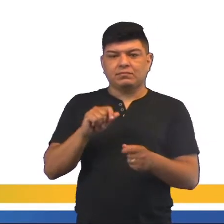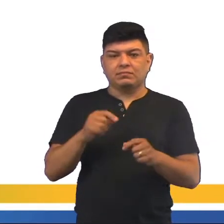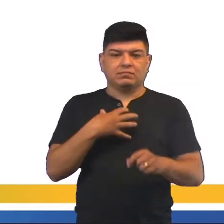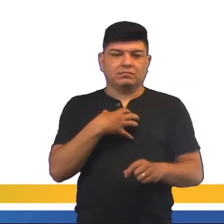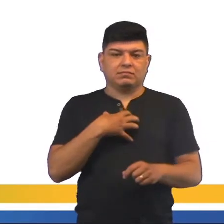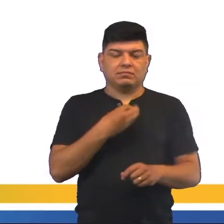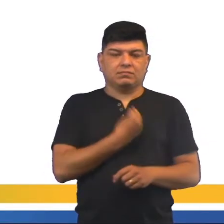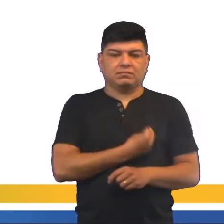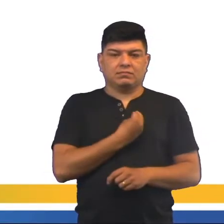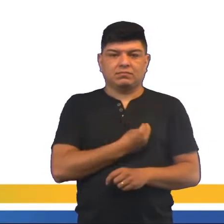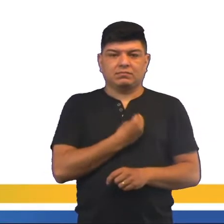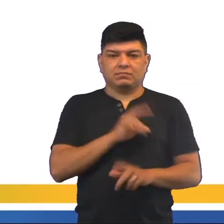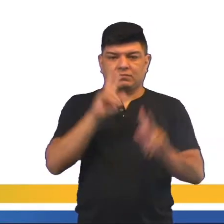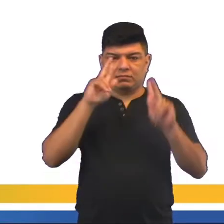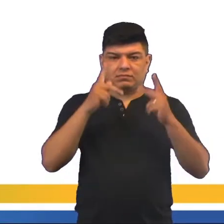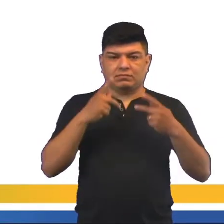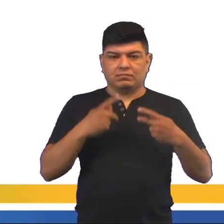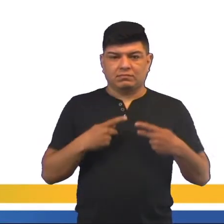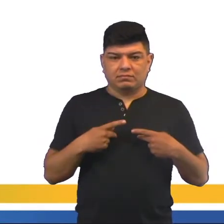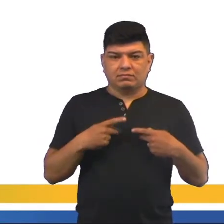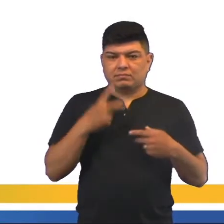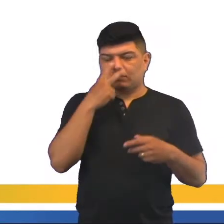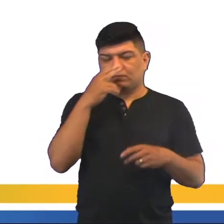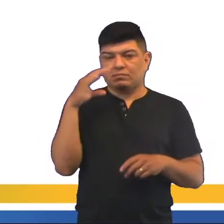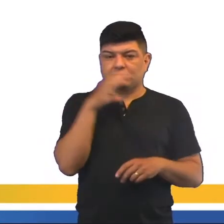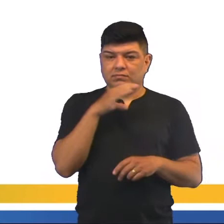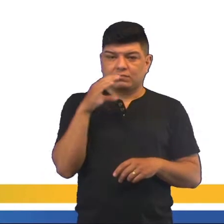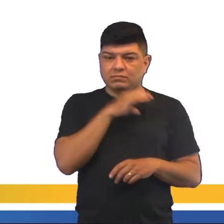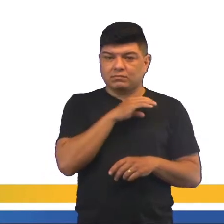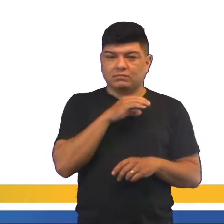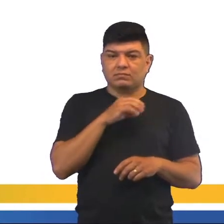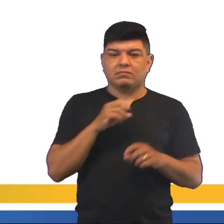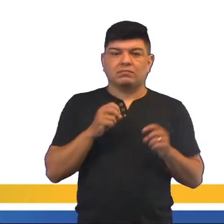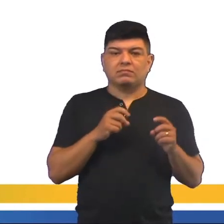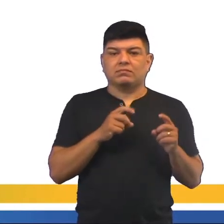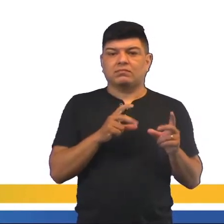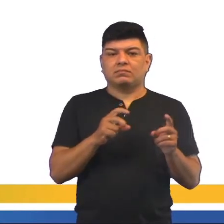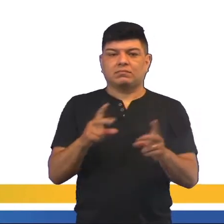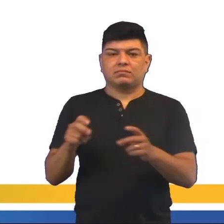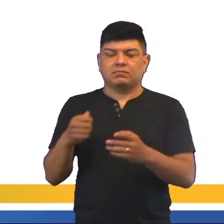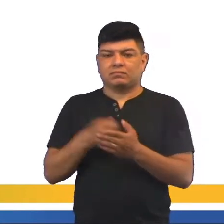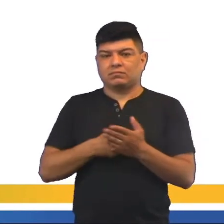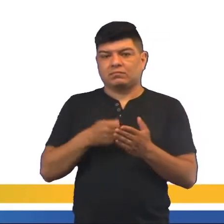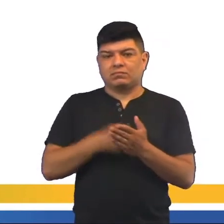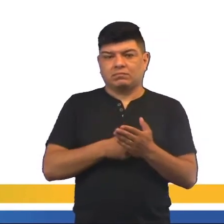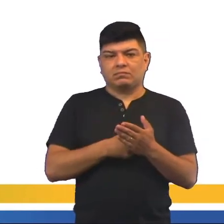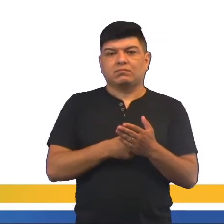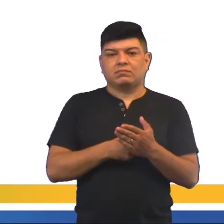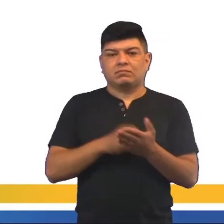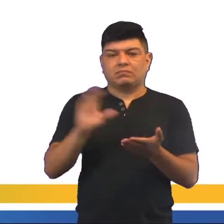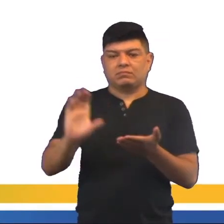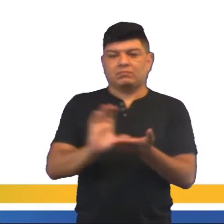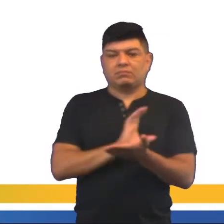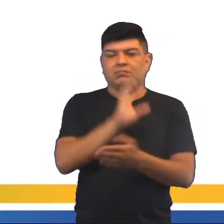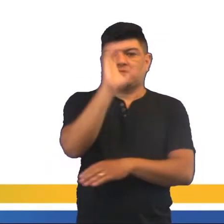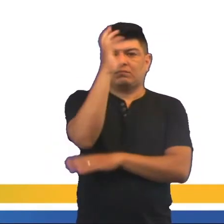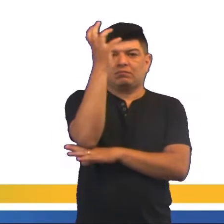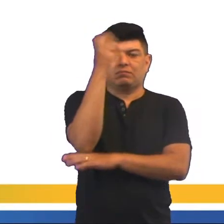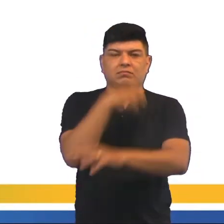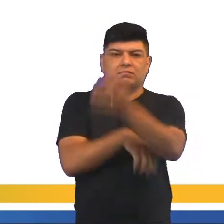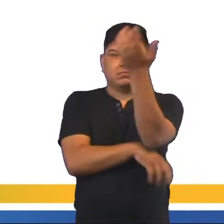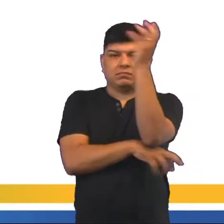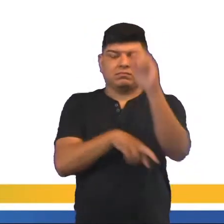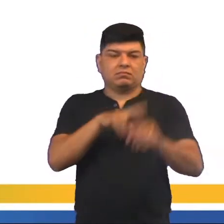estilo de vida da humanidade, uma vez que acelerou a produção de mercadorias e a exploração dos recursos da natureza. Além disso,